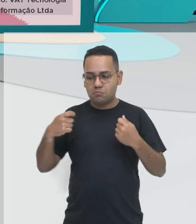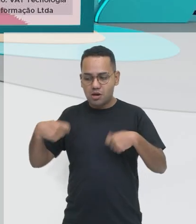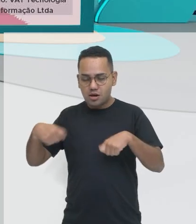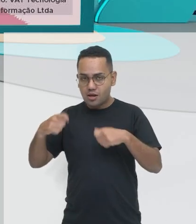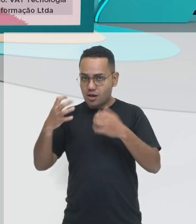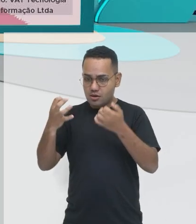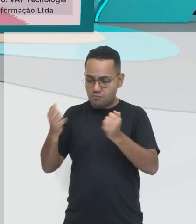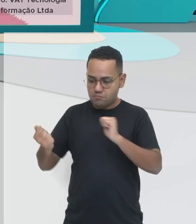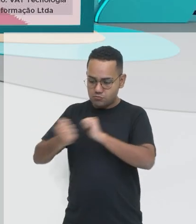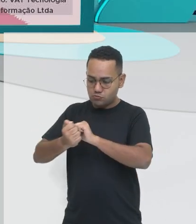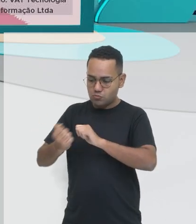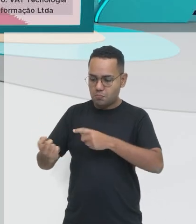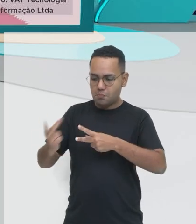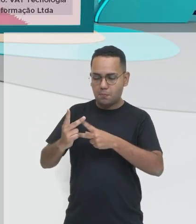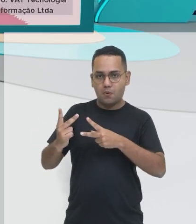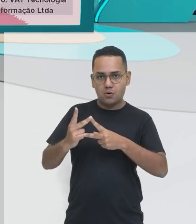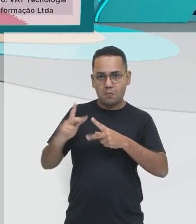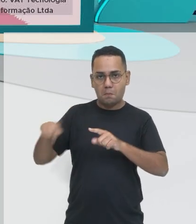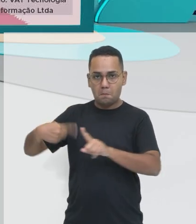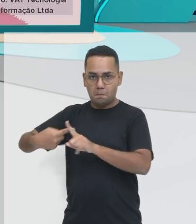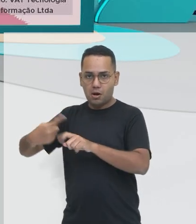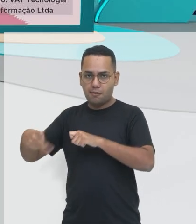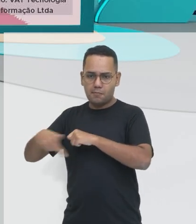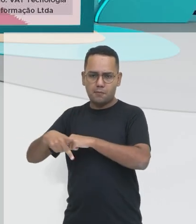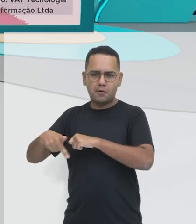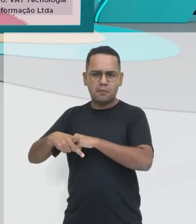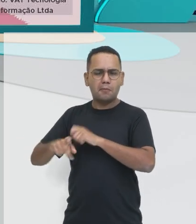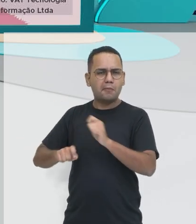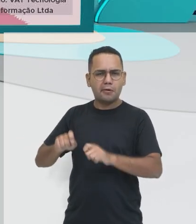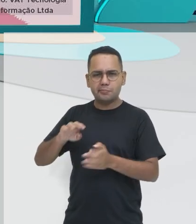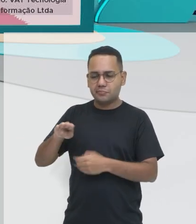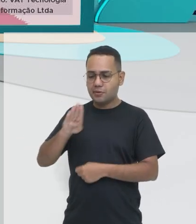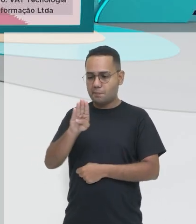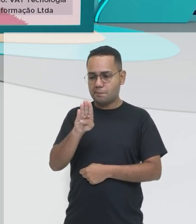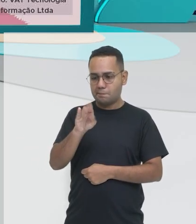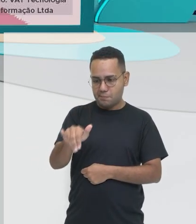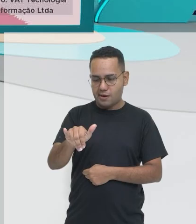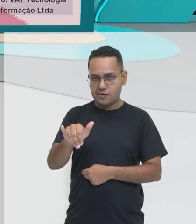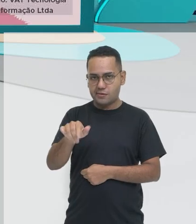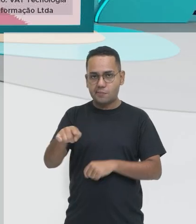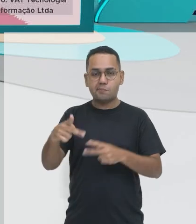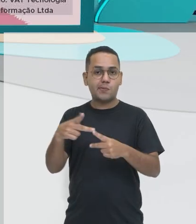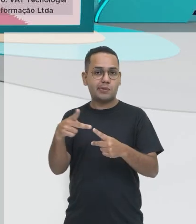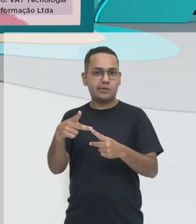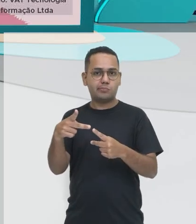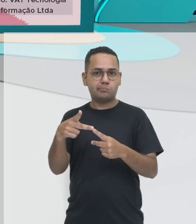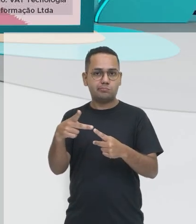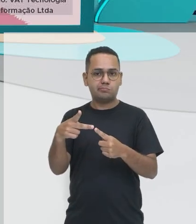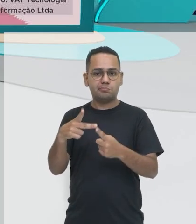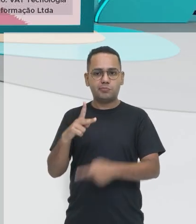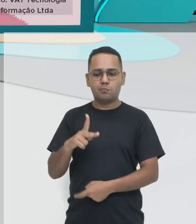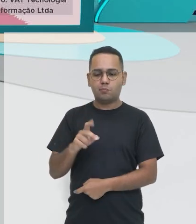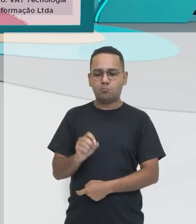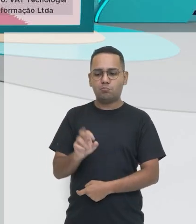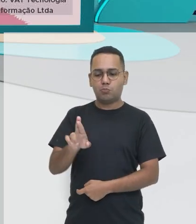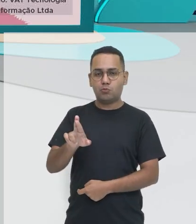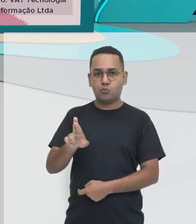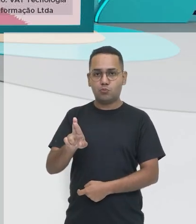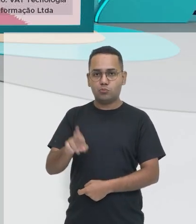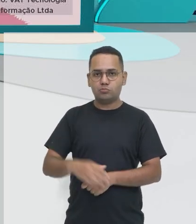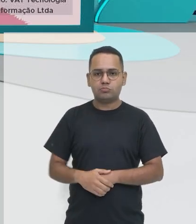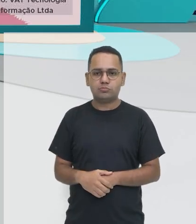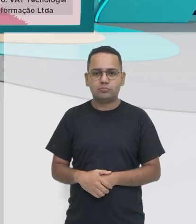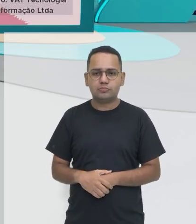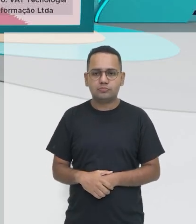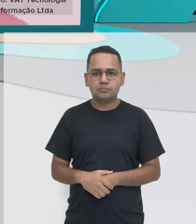pronome reflexivo, como é o caso aqui, ó. A palavrinha by, né, que é uma preposição de origem, ela significa por, tá? Via de regra,